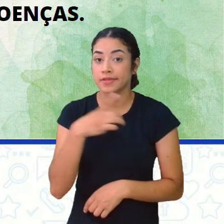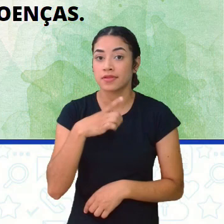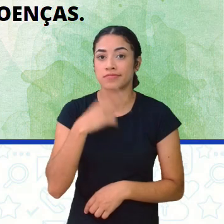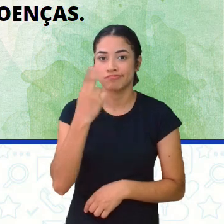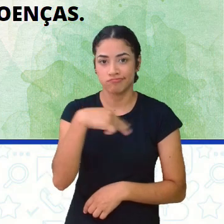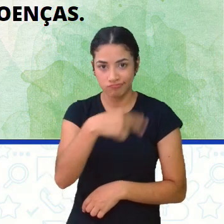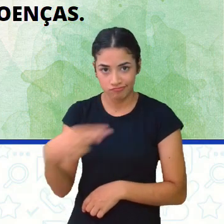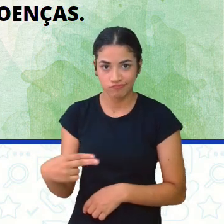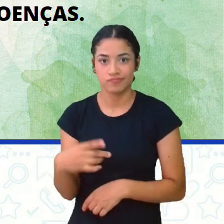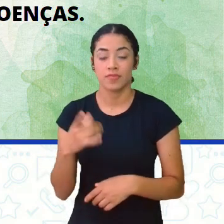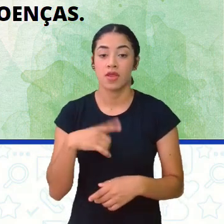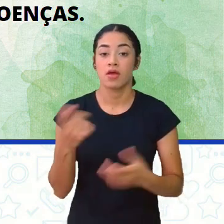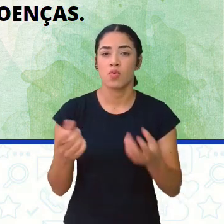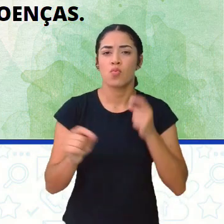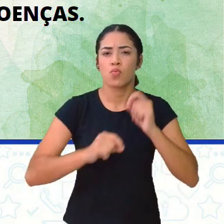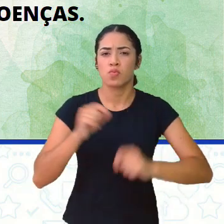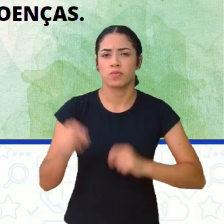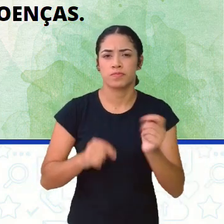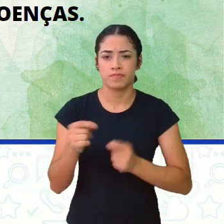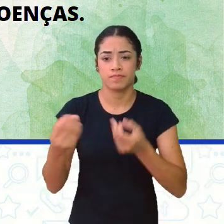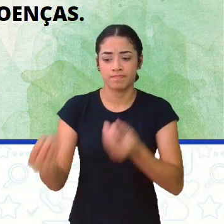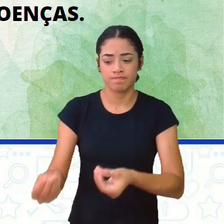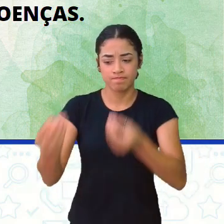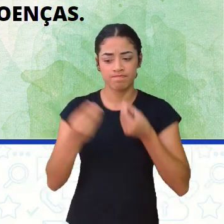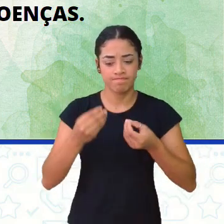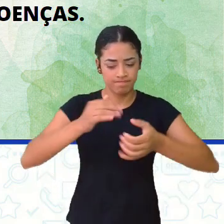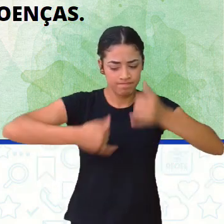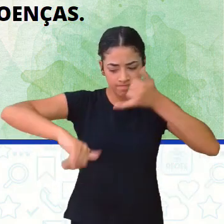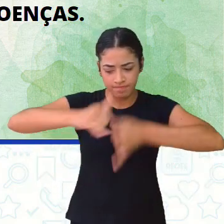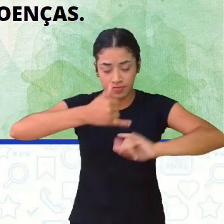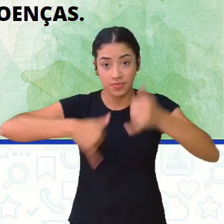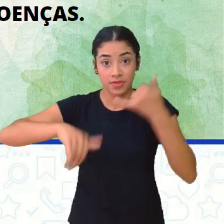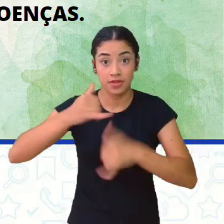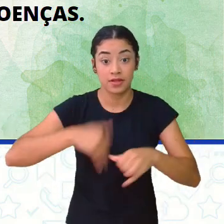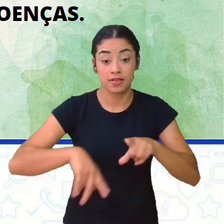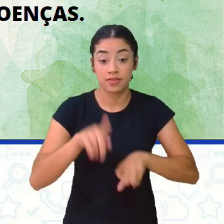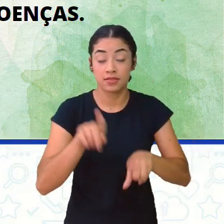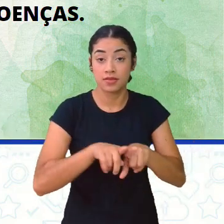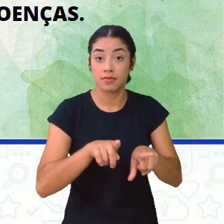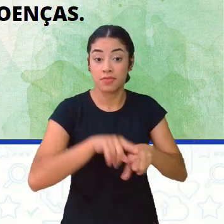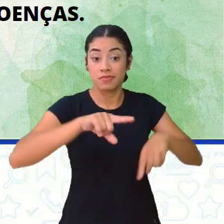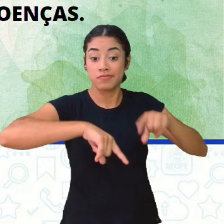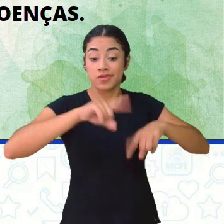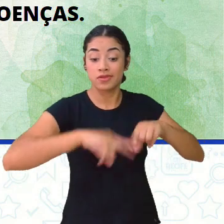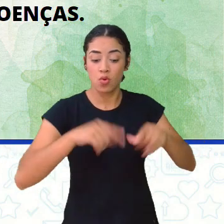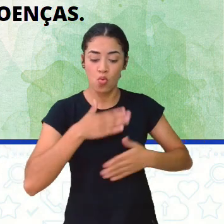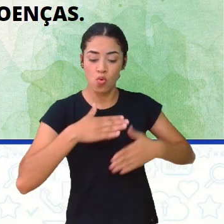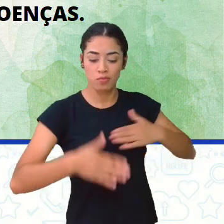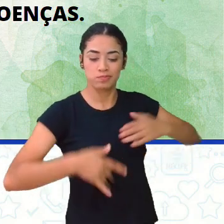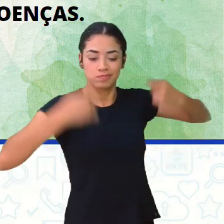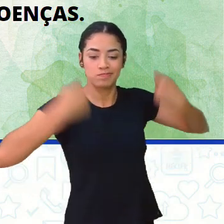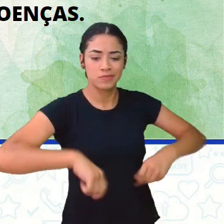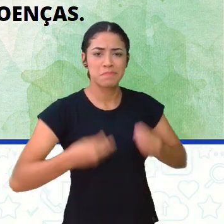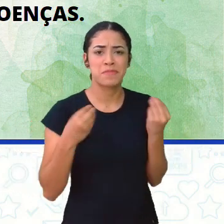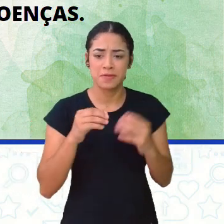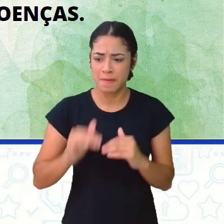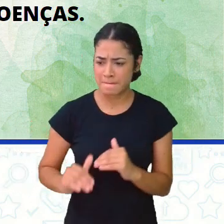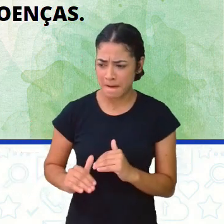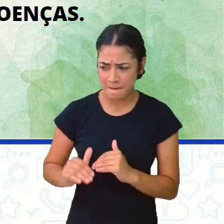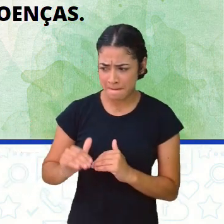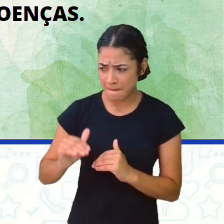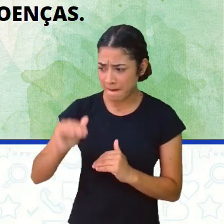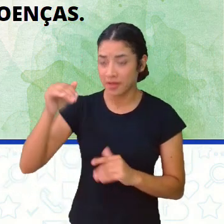nutrientes, que são substâncias que fornecem energia e materiais que o corpo precisa para crescer,